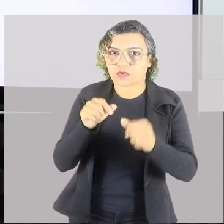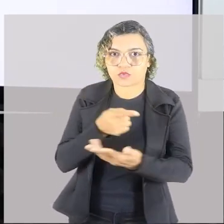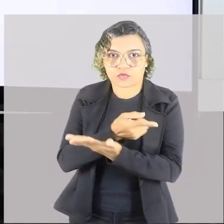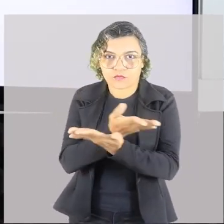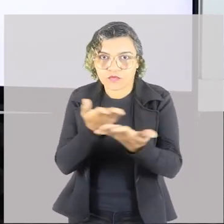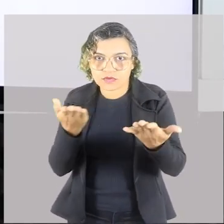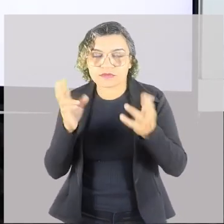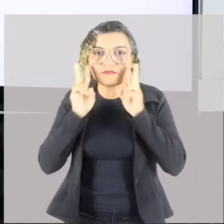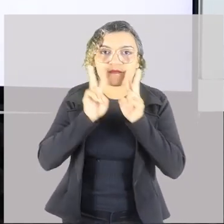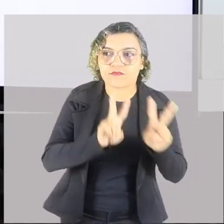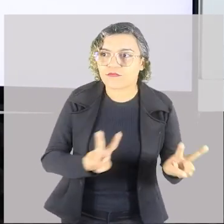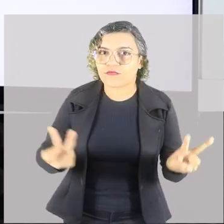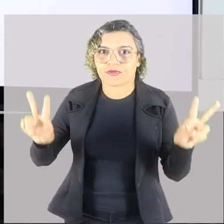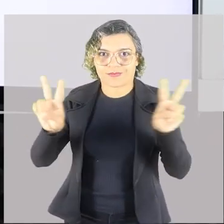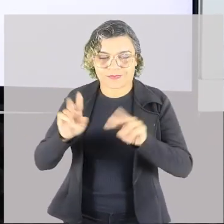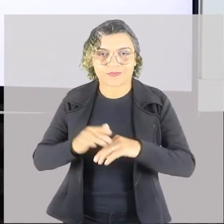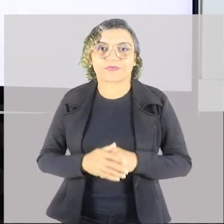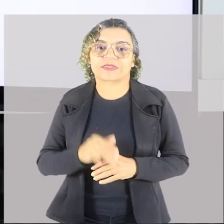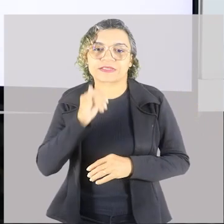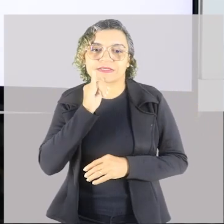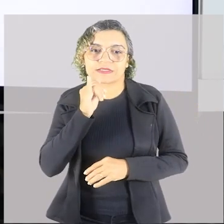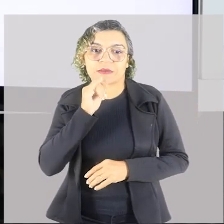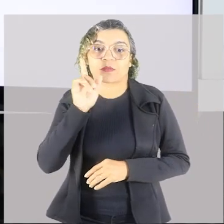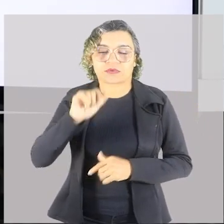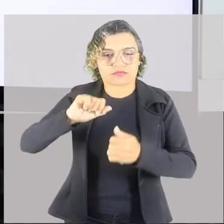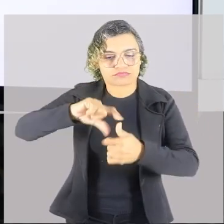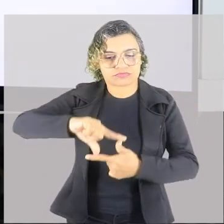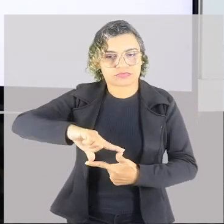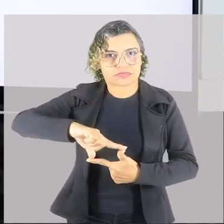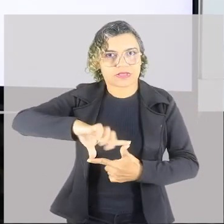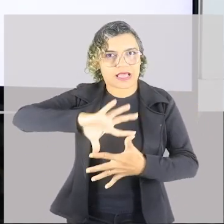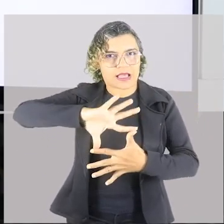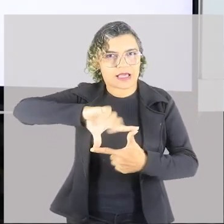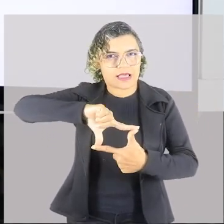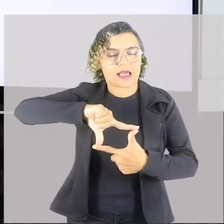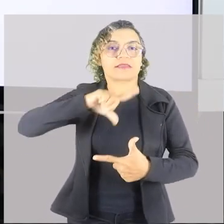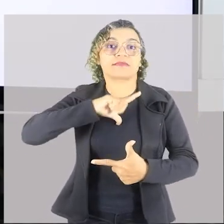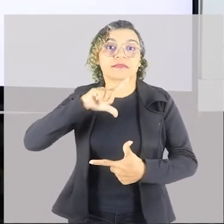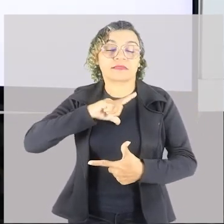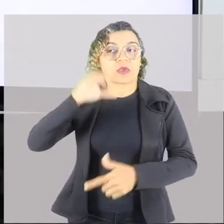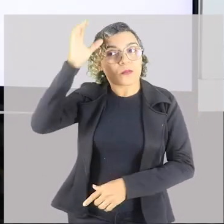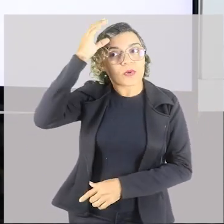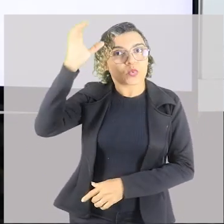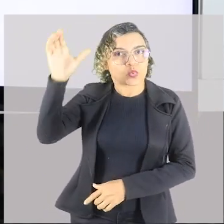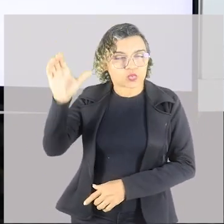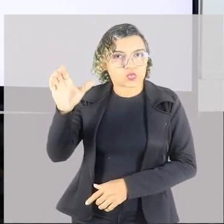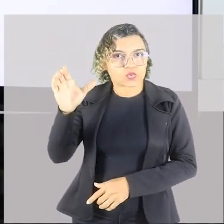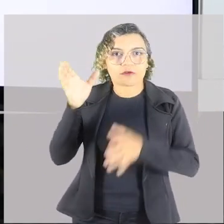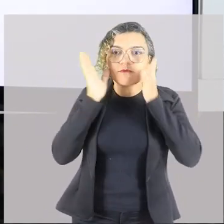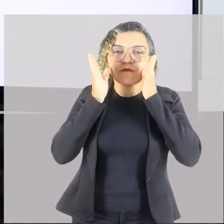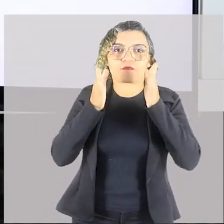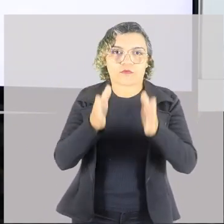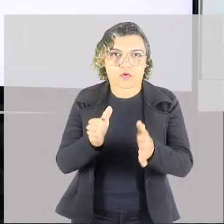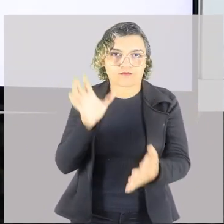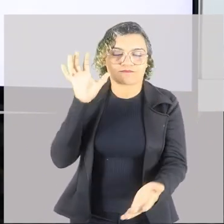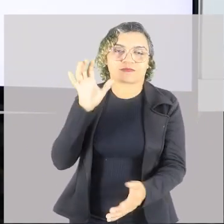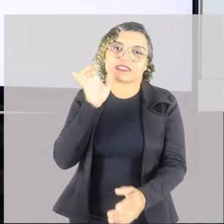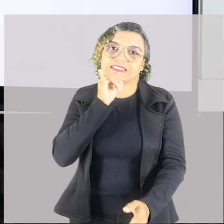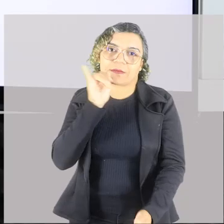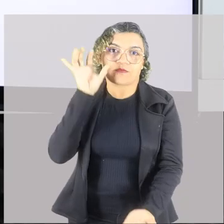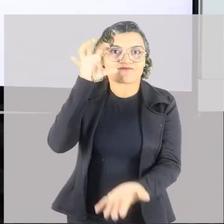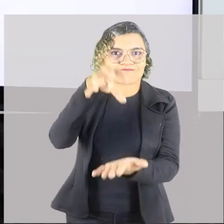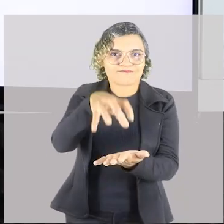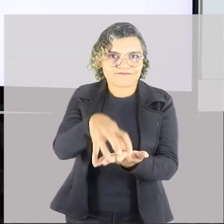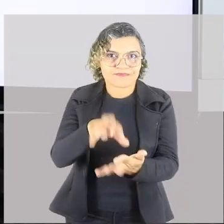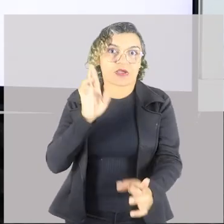Então, etnocentrismo é uma palavra que tem a ver com a ideia de que existe uma cultura central, uma cultura que é referência,